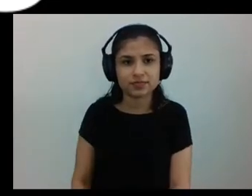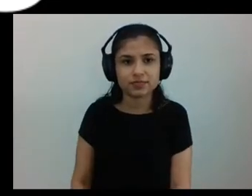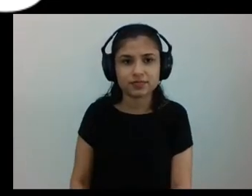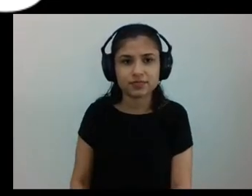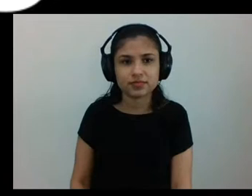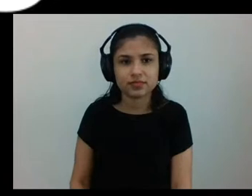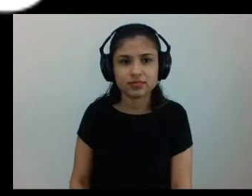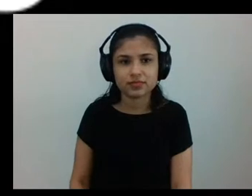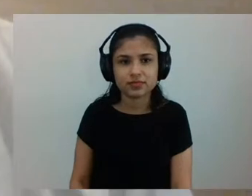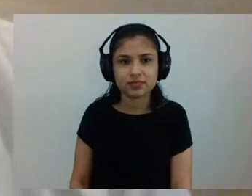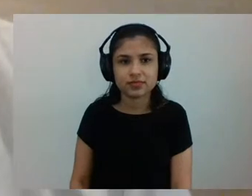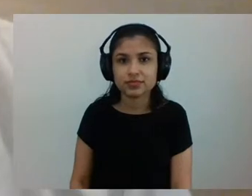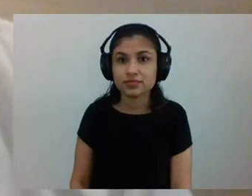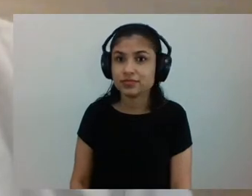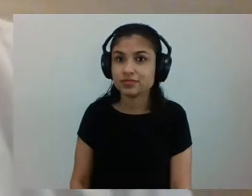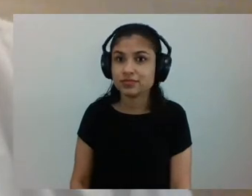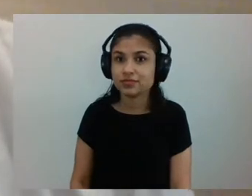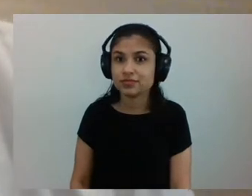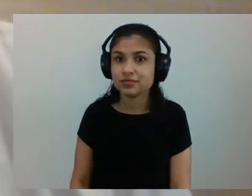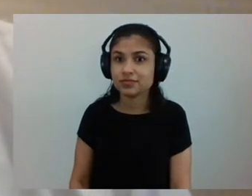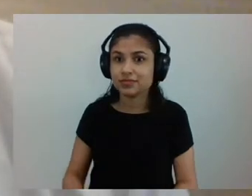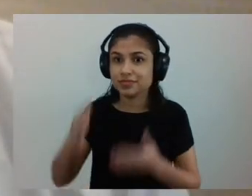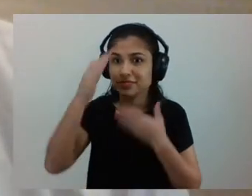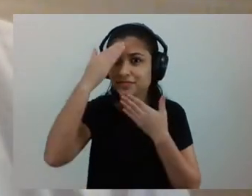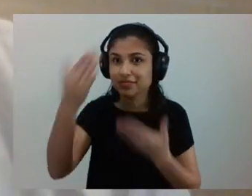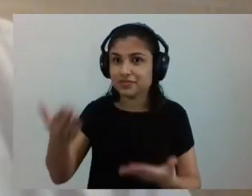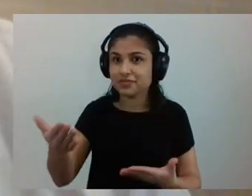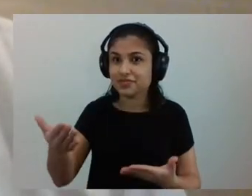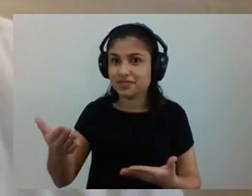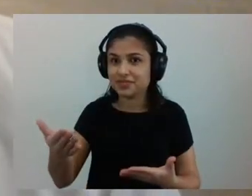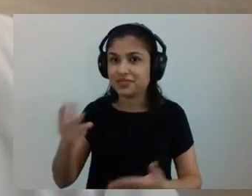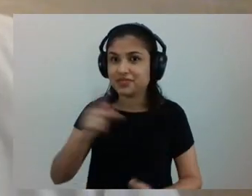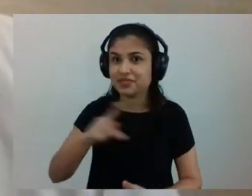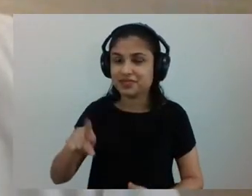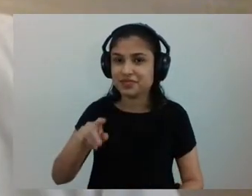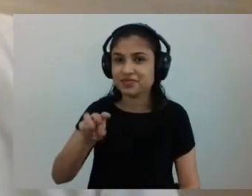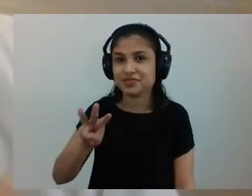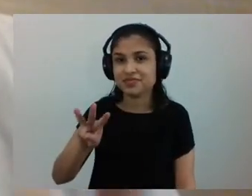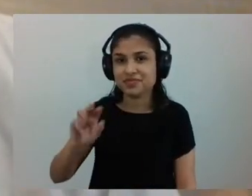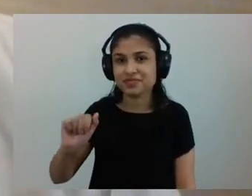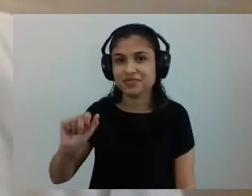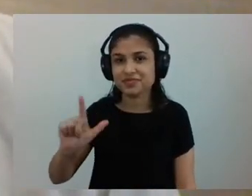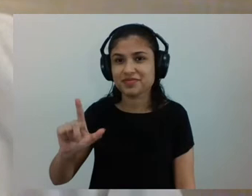Obrigado, professor Valdec. Lembramos que uma das nossas